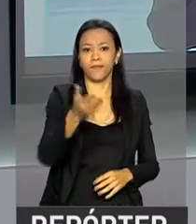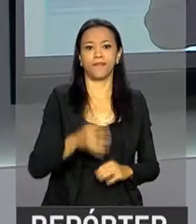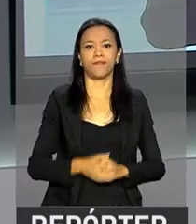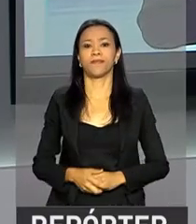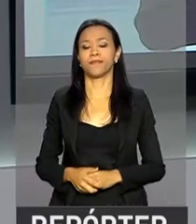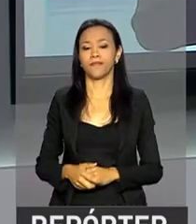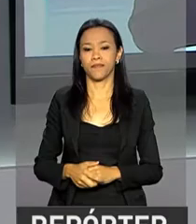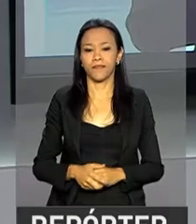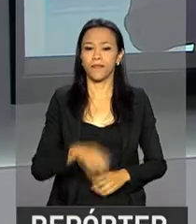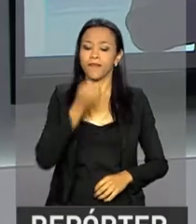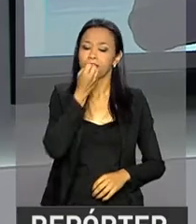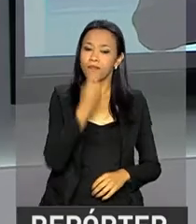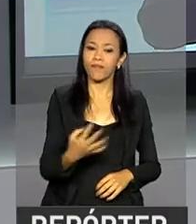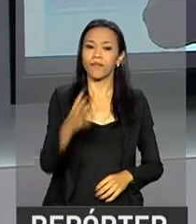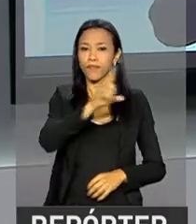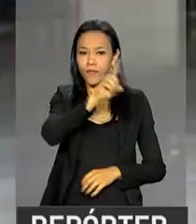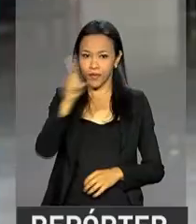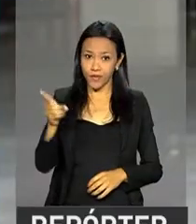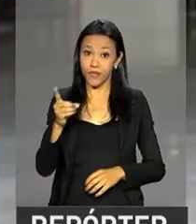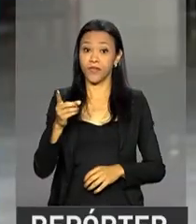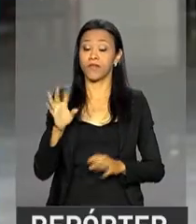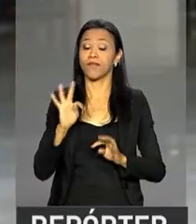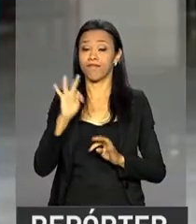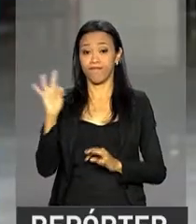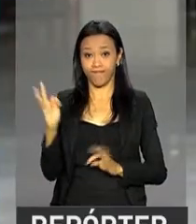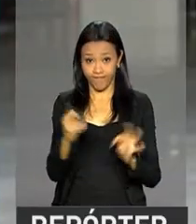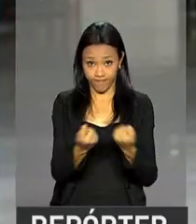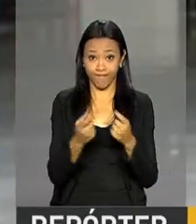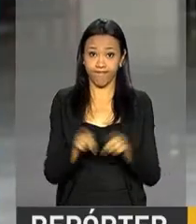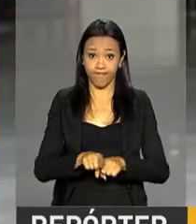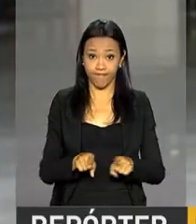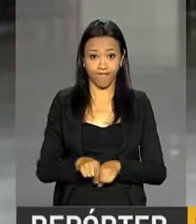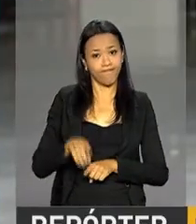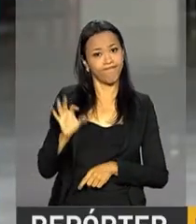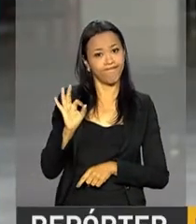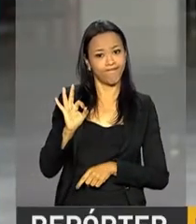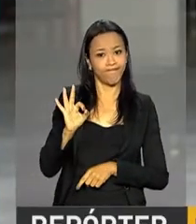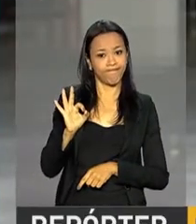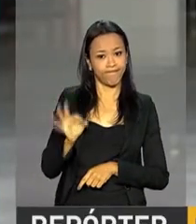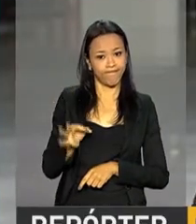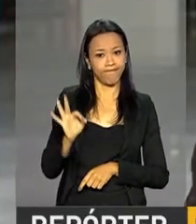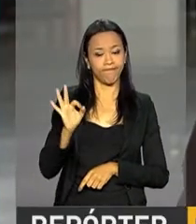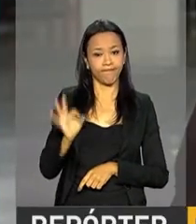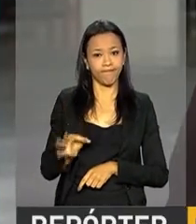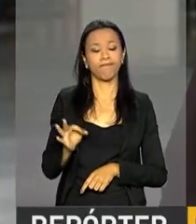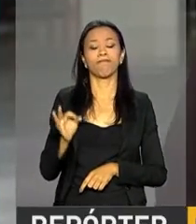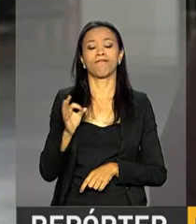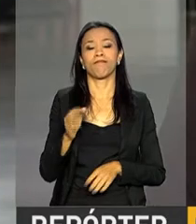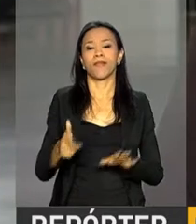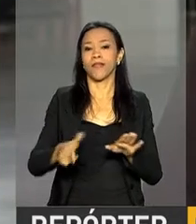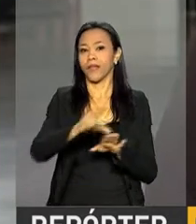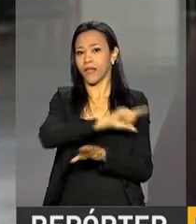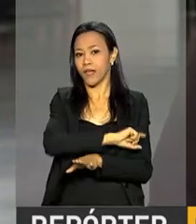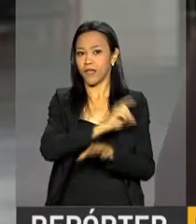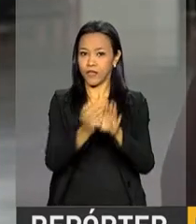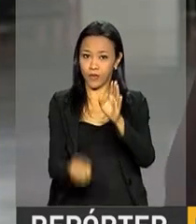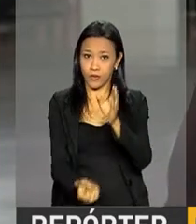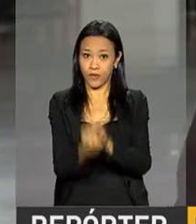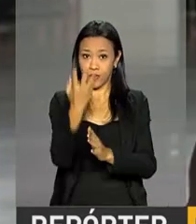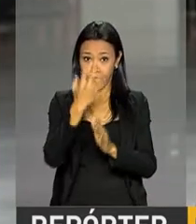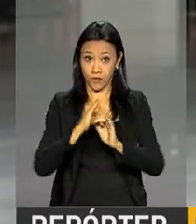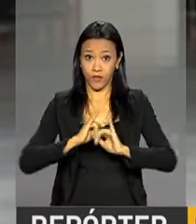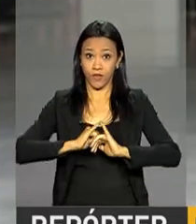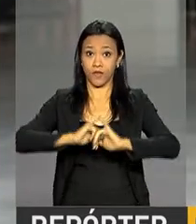bom dia carolina bom dia a todos é isso mesmo caro carolina antes do lançamento desse programa agora pela manhã